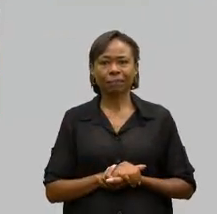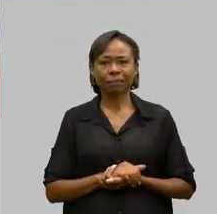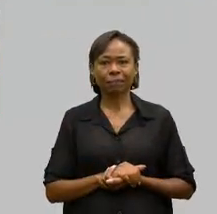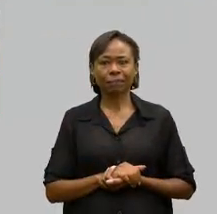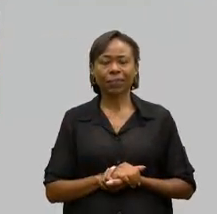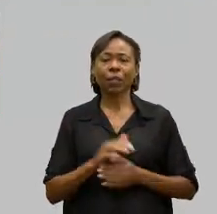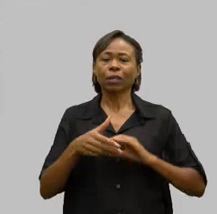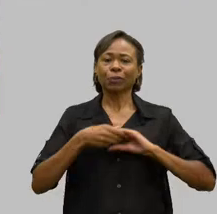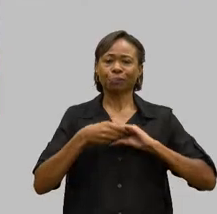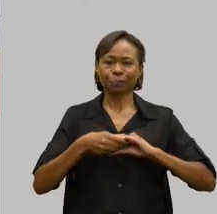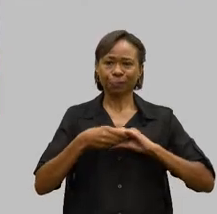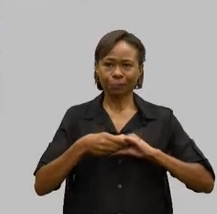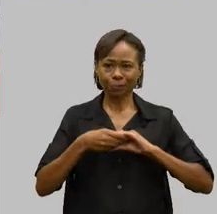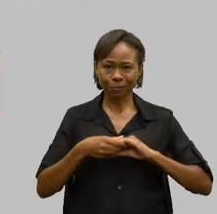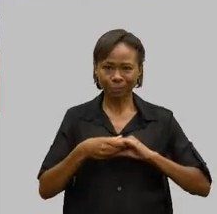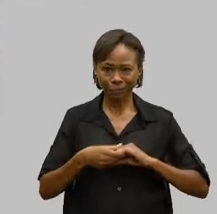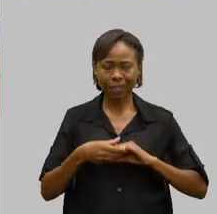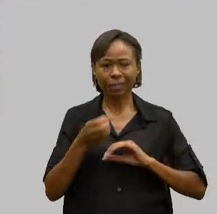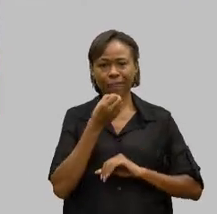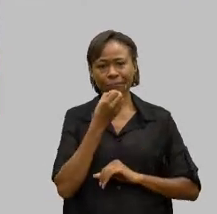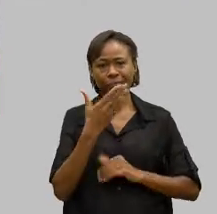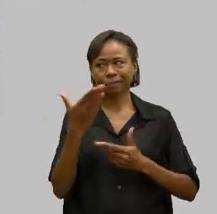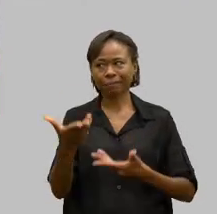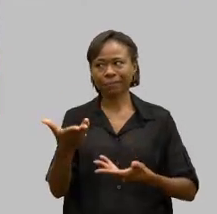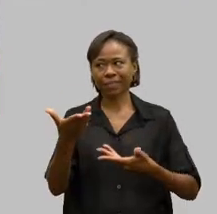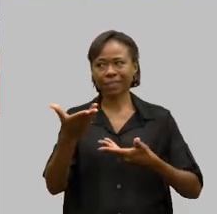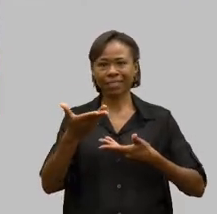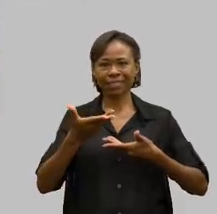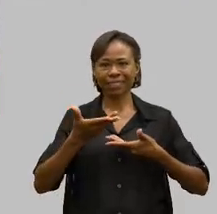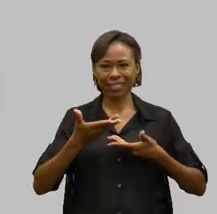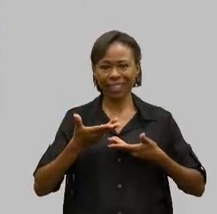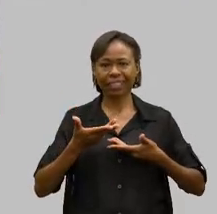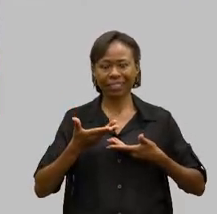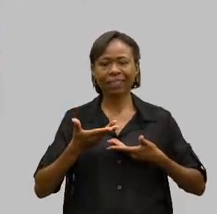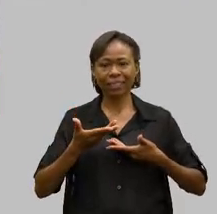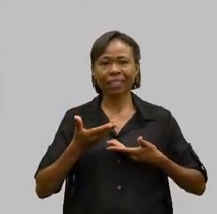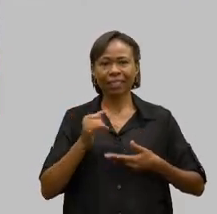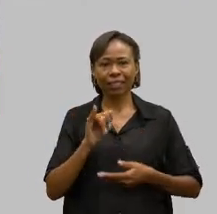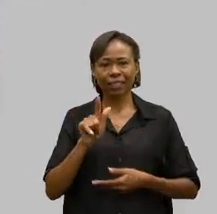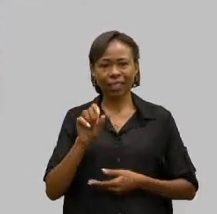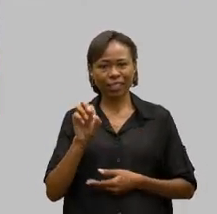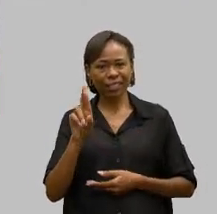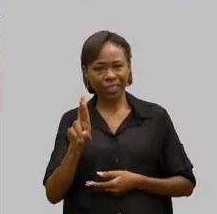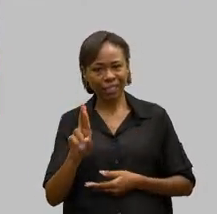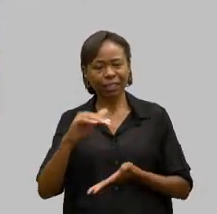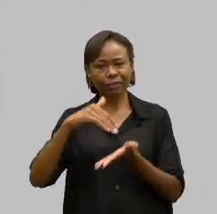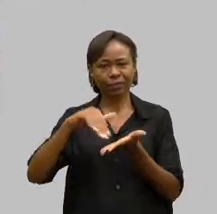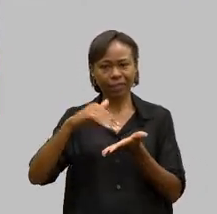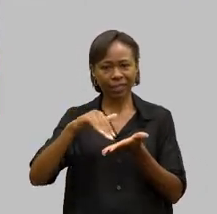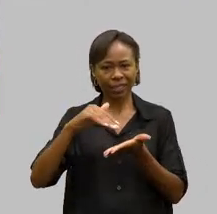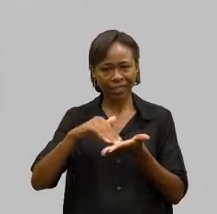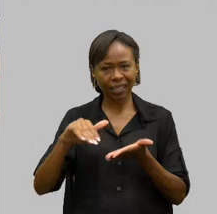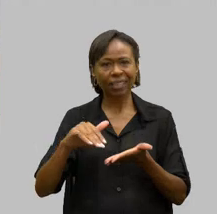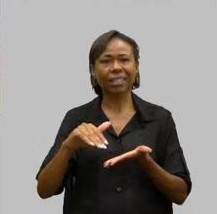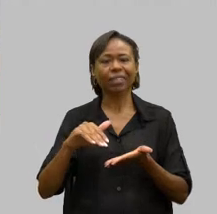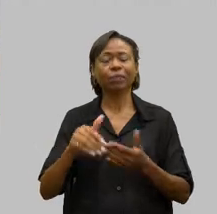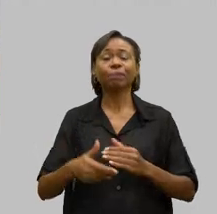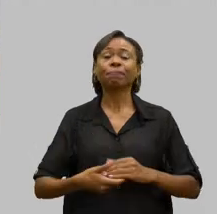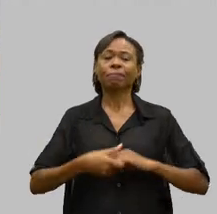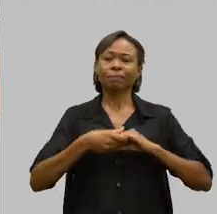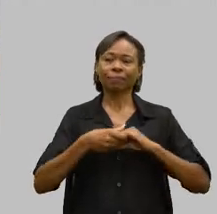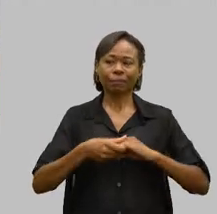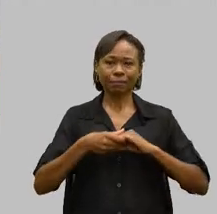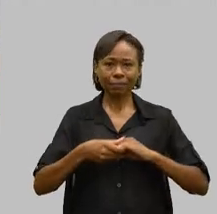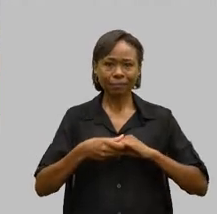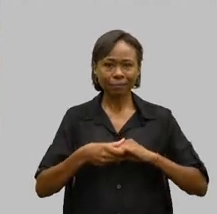cumprimentar aqui, muito bem-vindo, secretário Igor, aqui na Assembleia Legislativa, cumprimentar